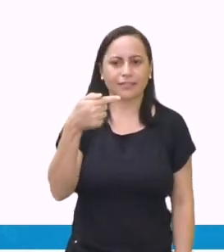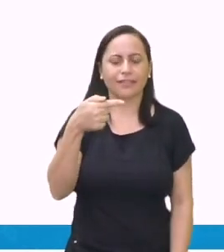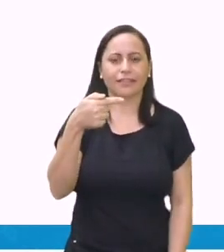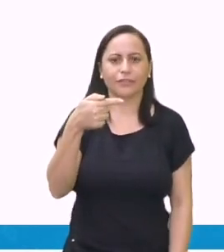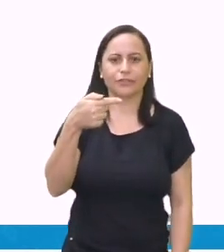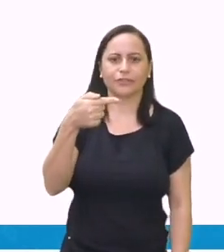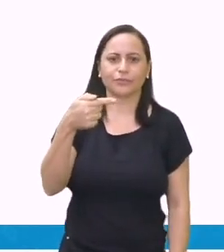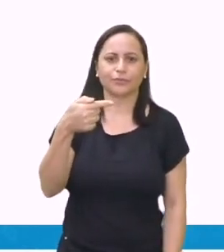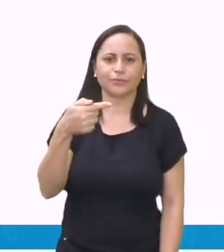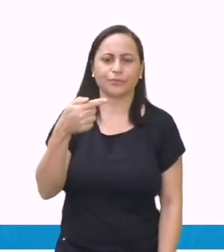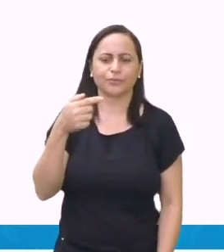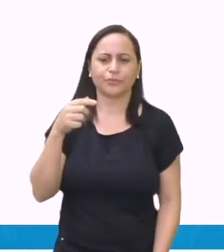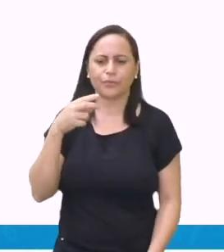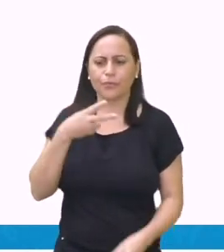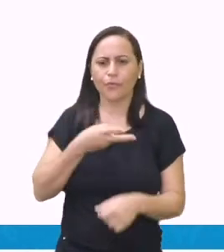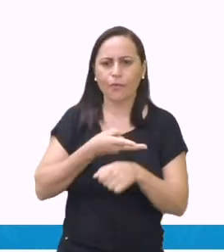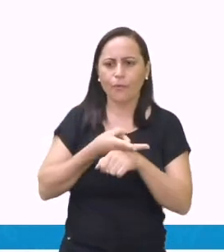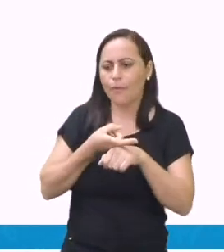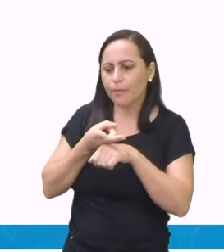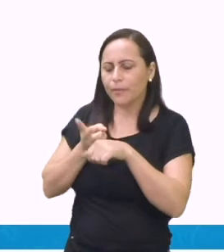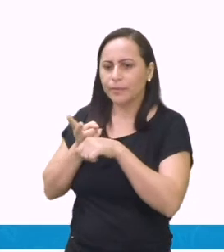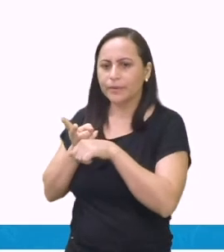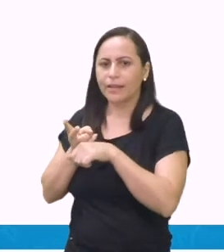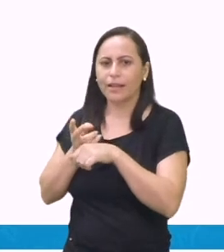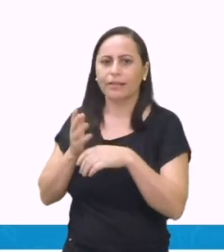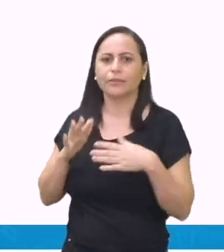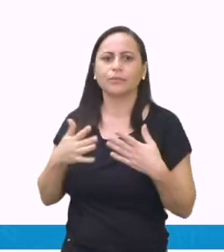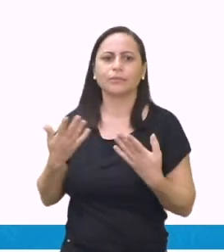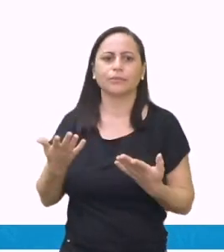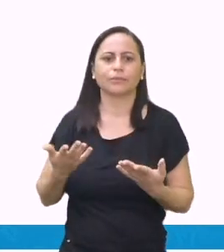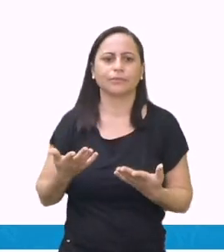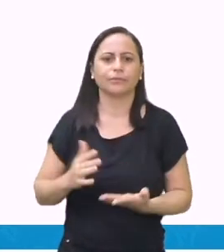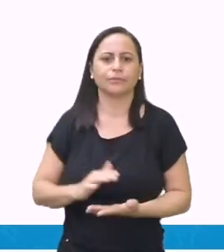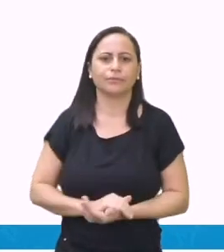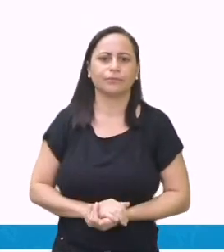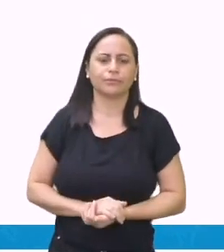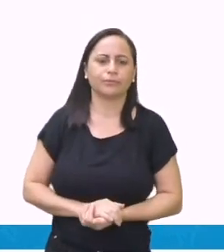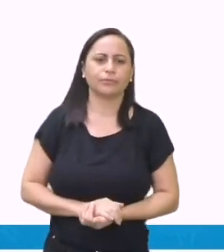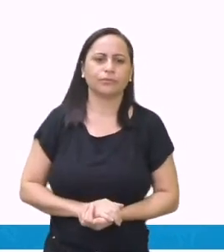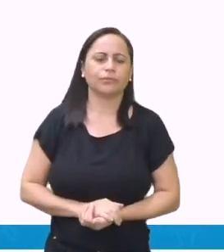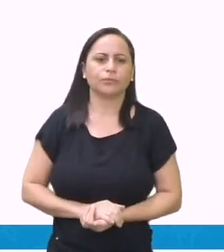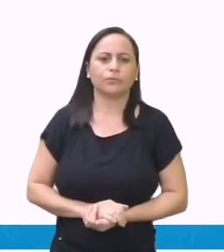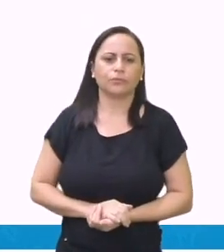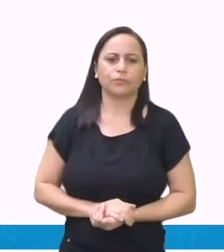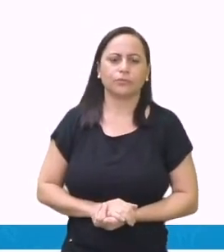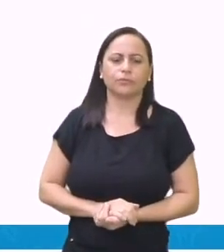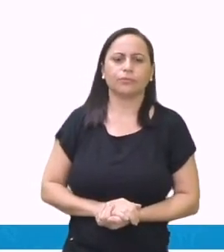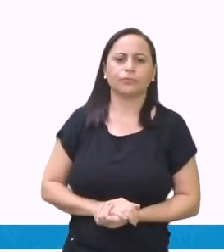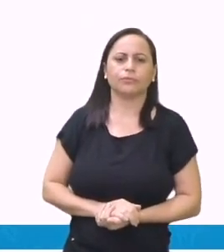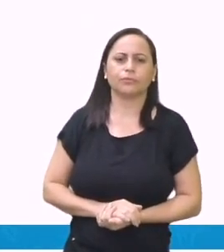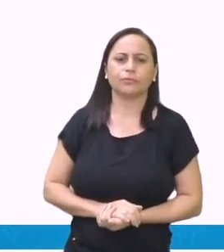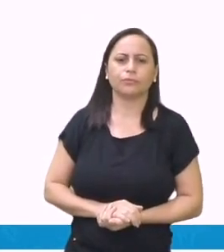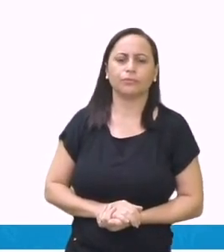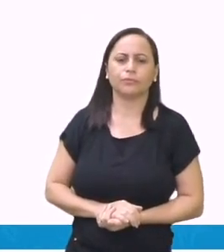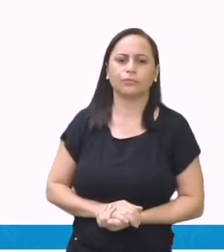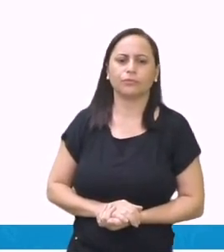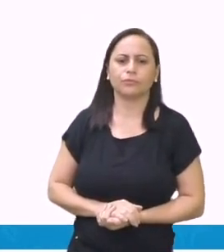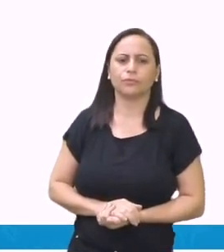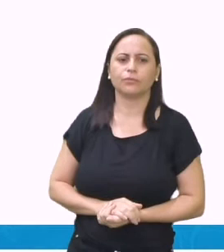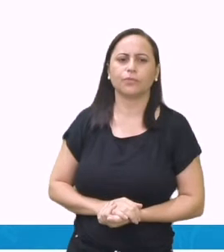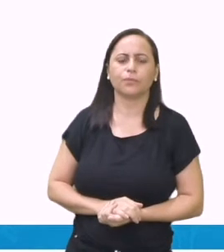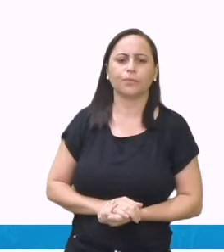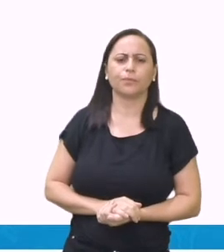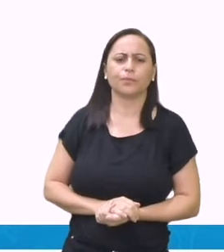57. Vamos achar esse número aqui? Será que é esse? Não é não, professora. 57 começa com